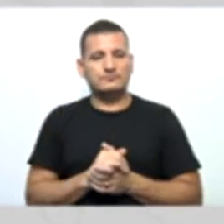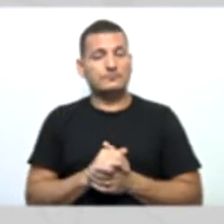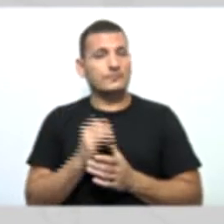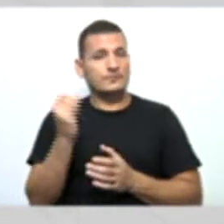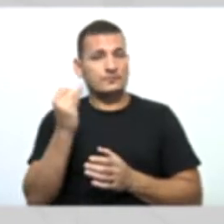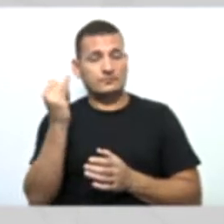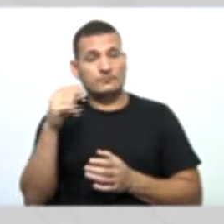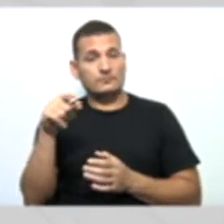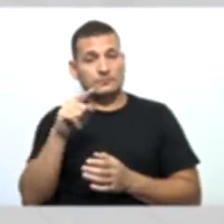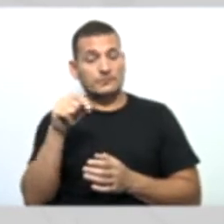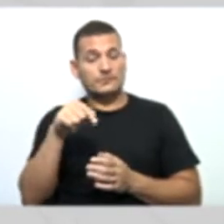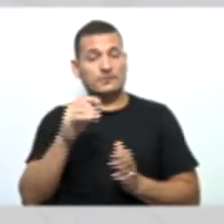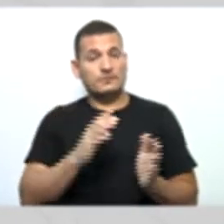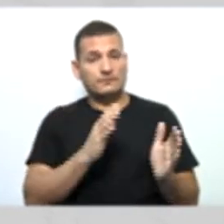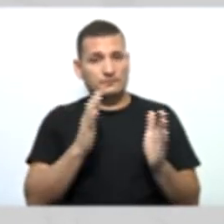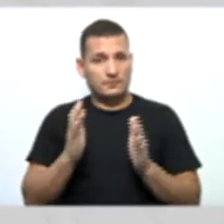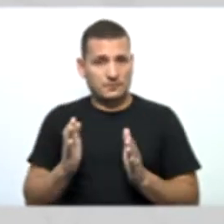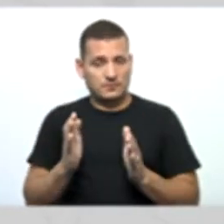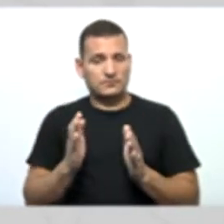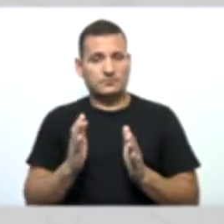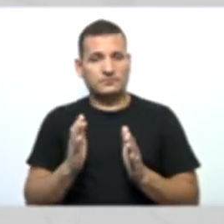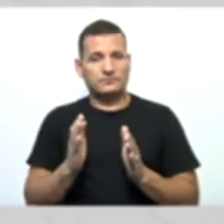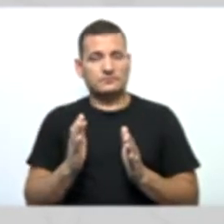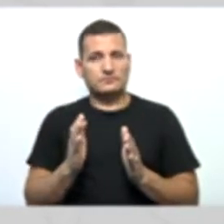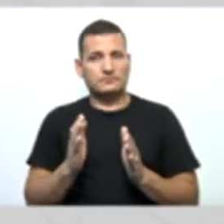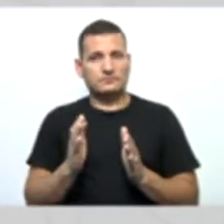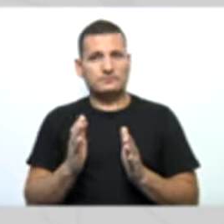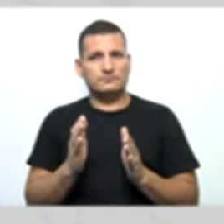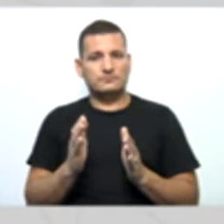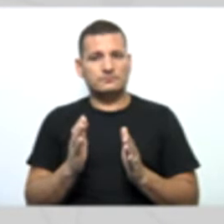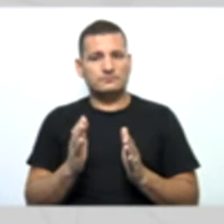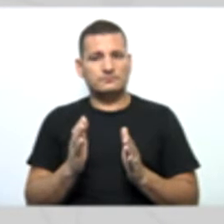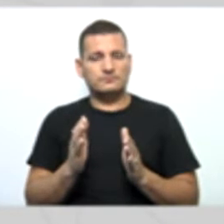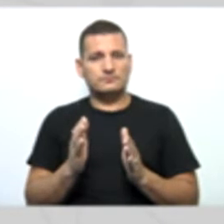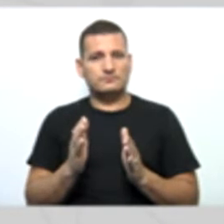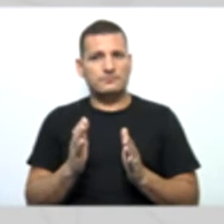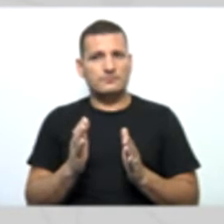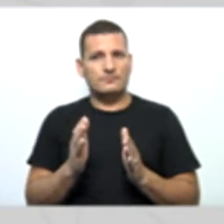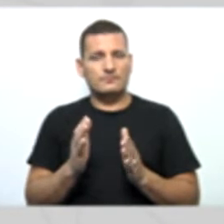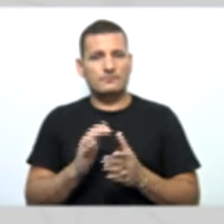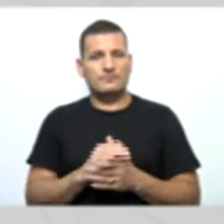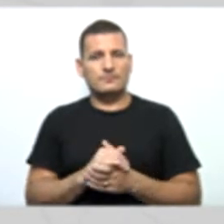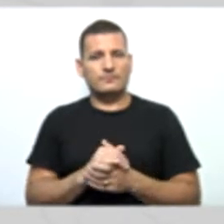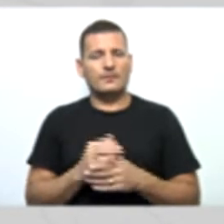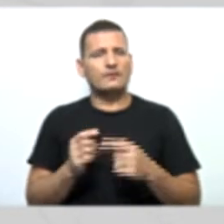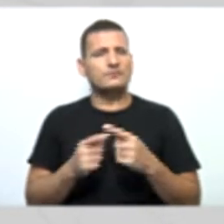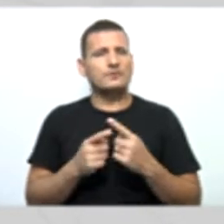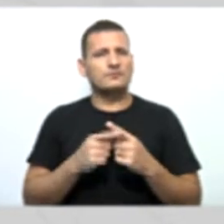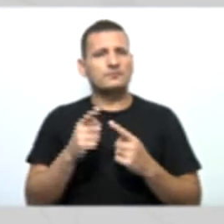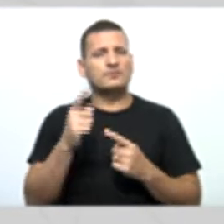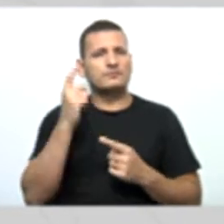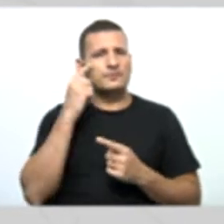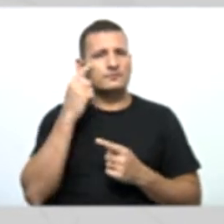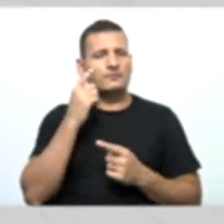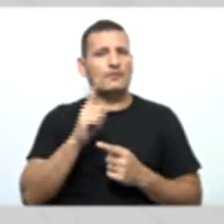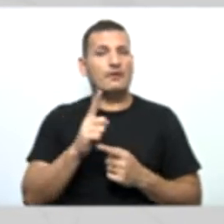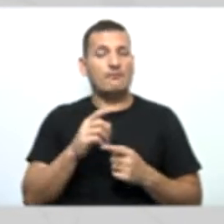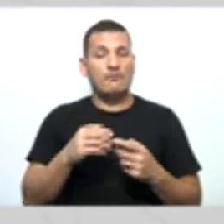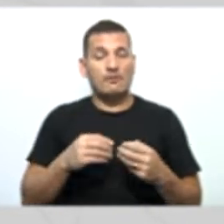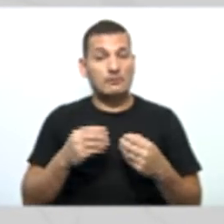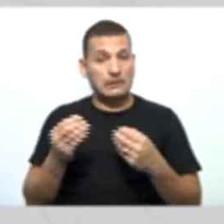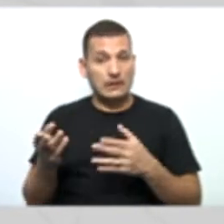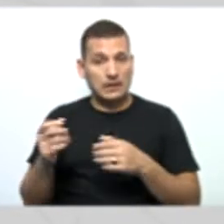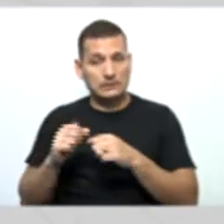se atentar nessa fase que a gente iniciando aqui com você, porque você fala assim, poxa, eu vou cobrar só quando entregar o